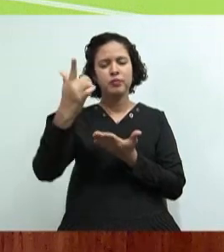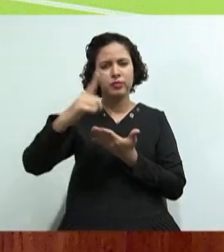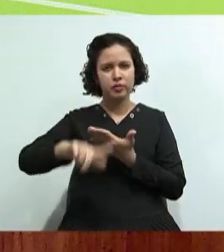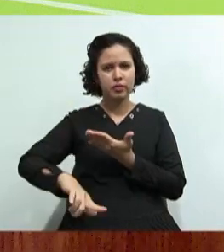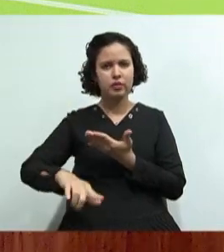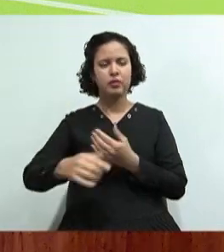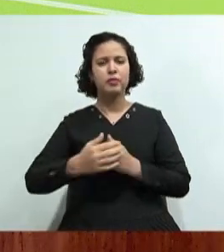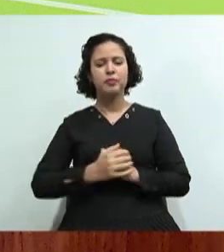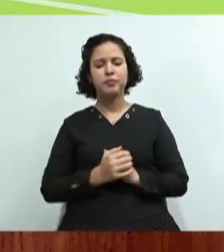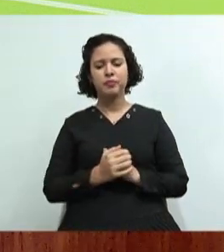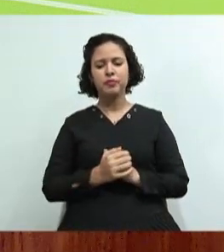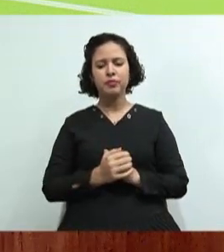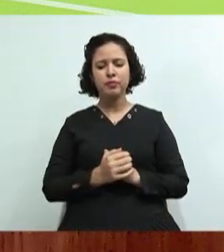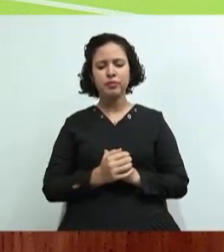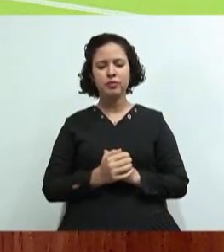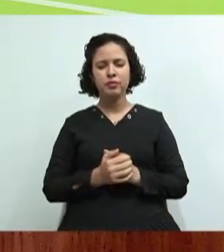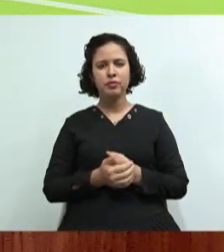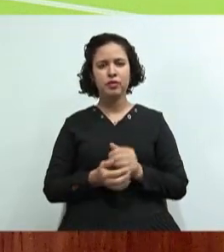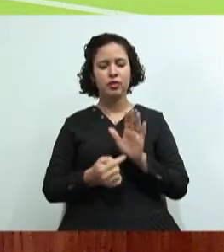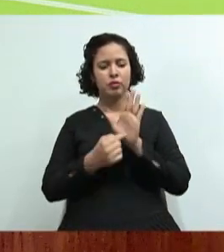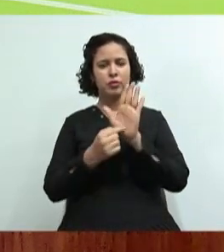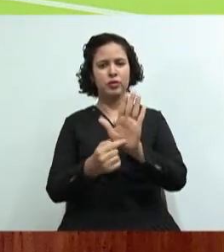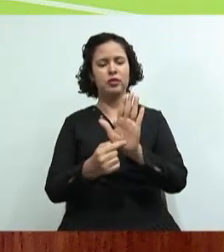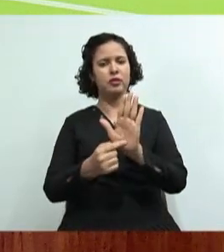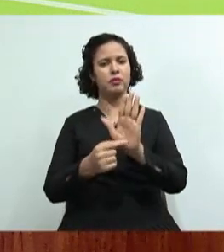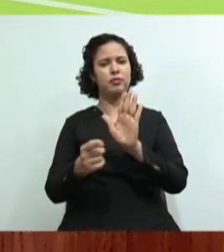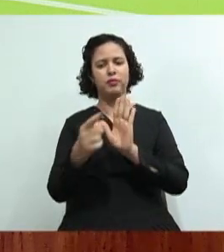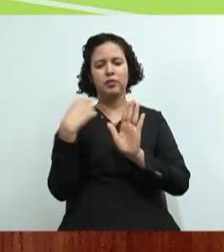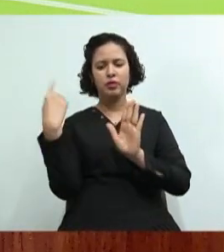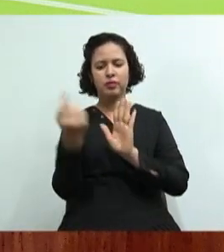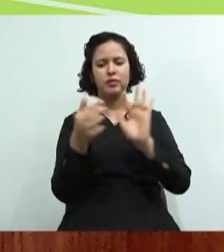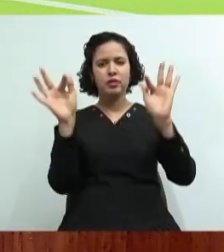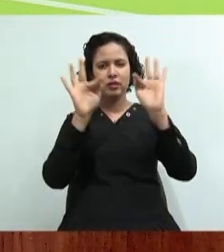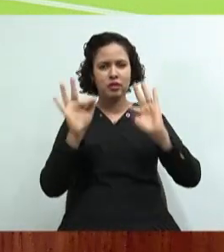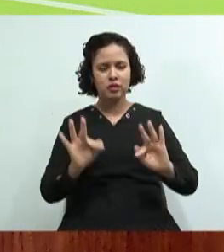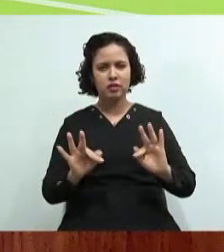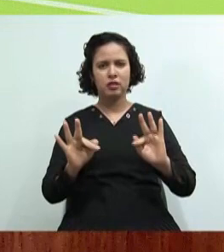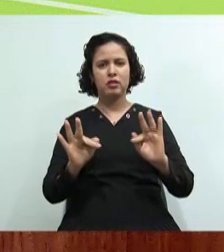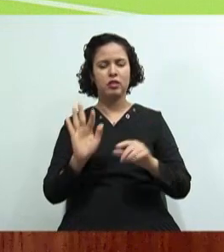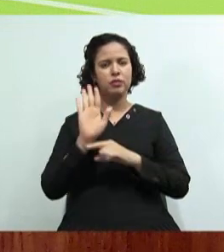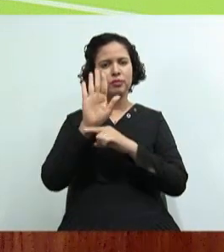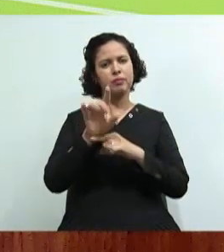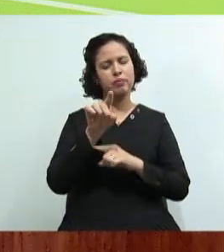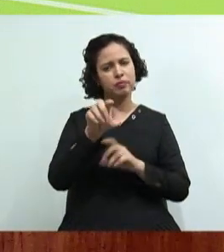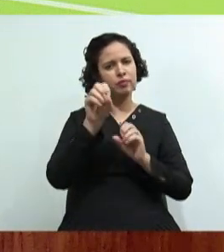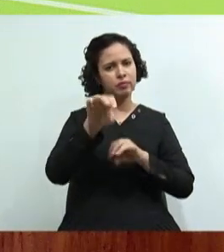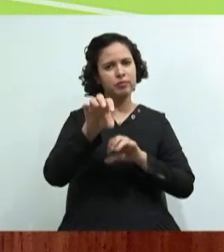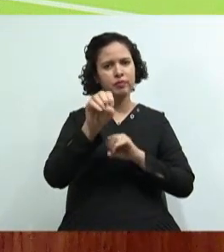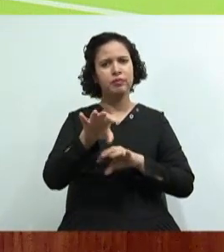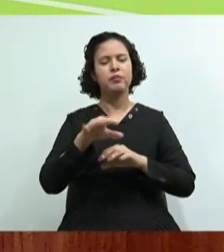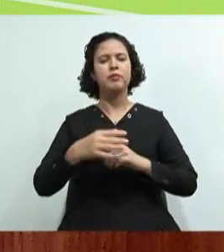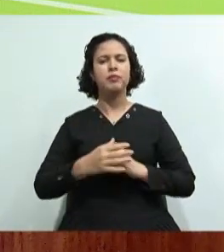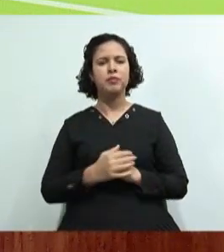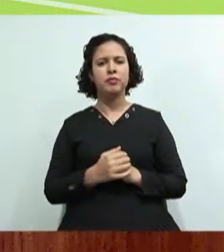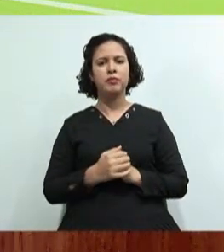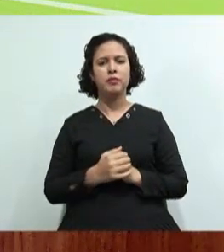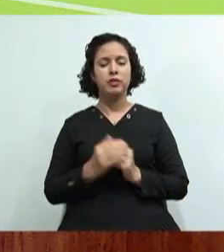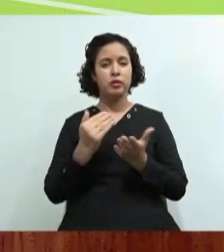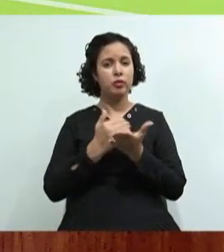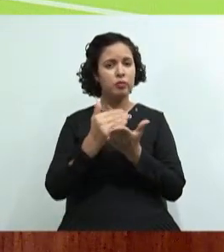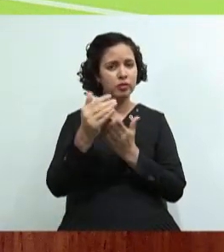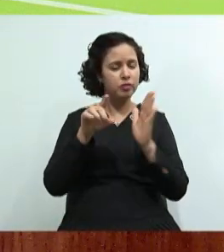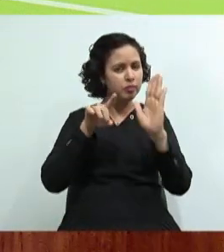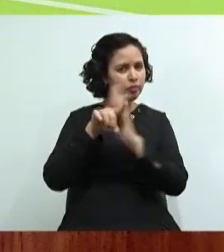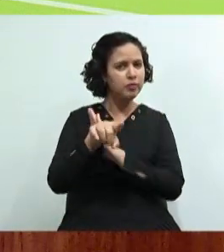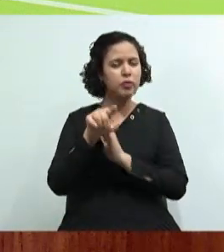encontro, afirmando a nossa alegria de estar aqui transmitindo esse conhecimento. E começando com uma